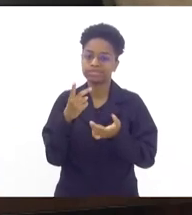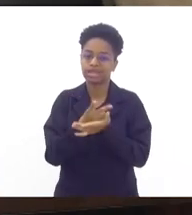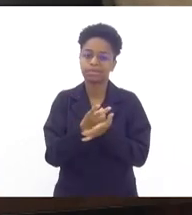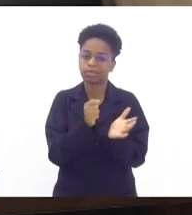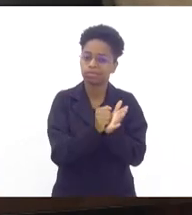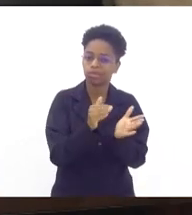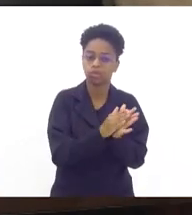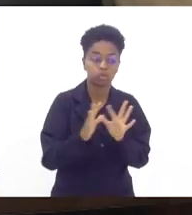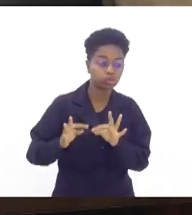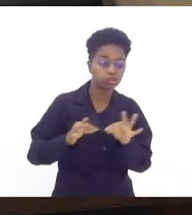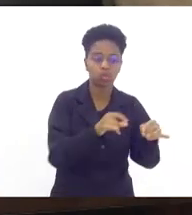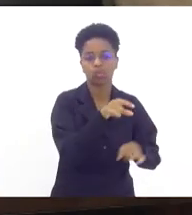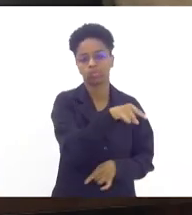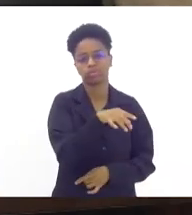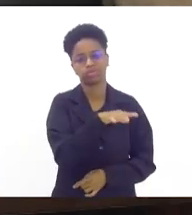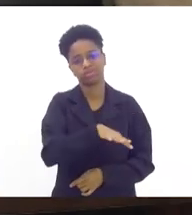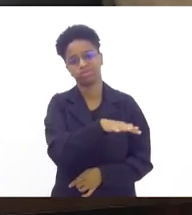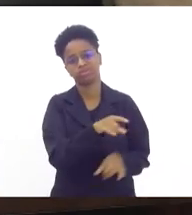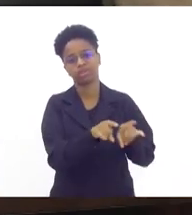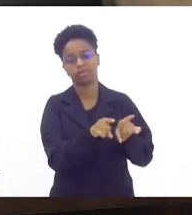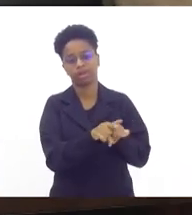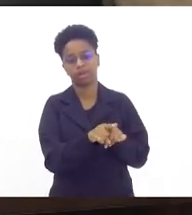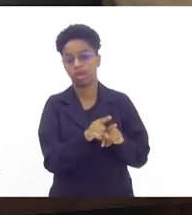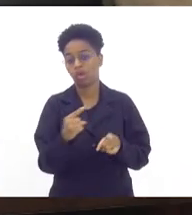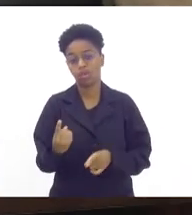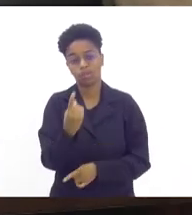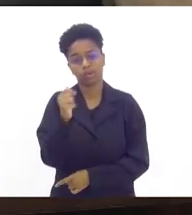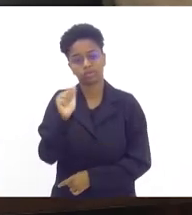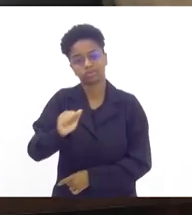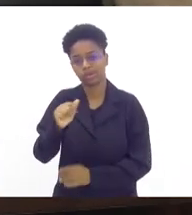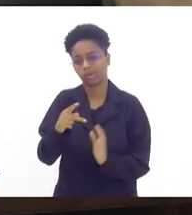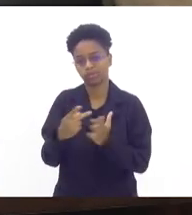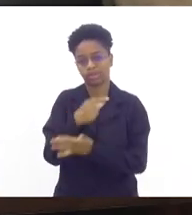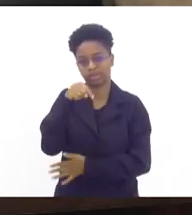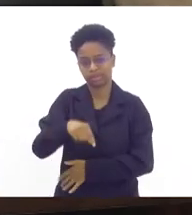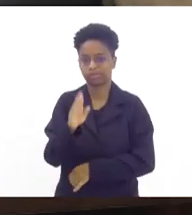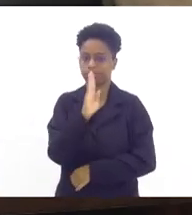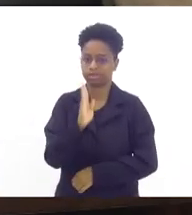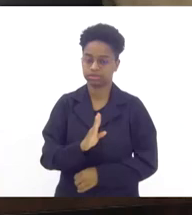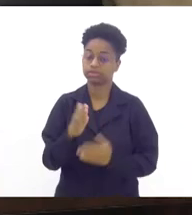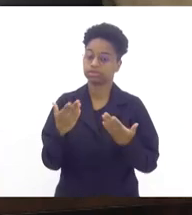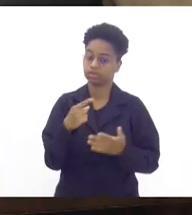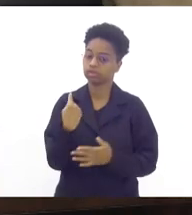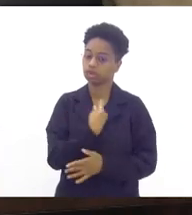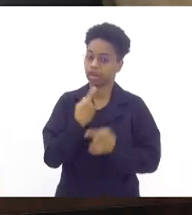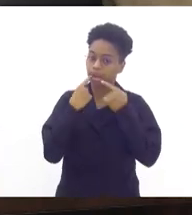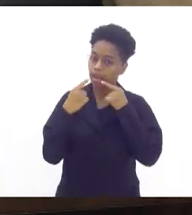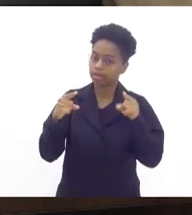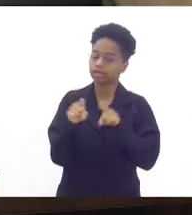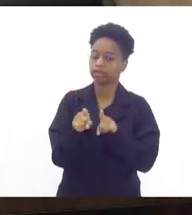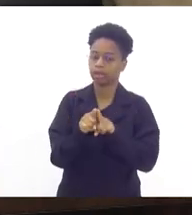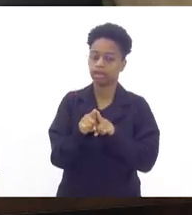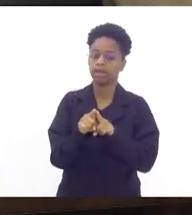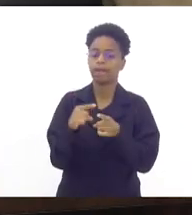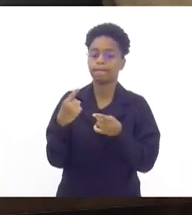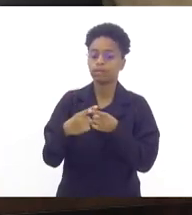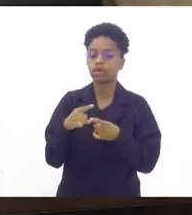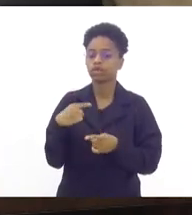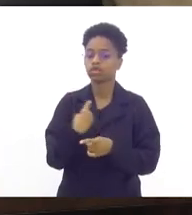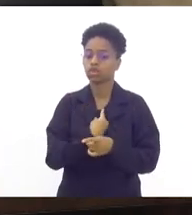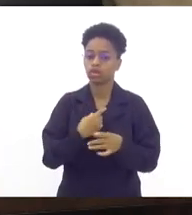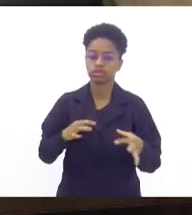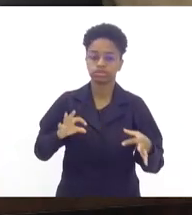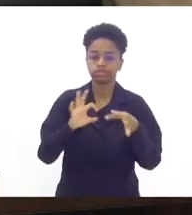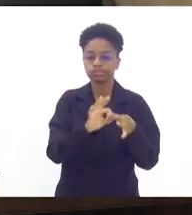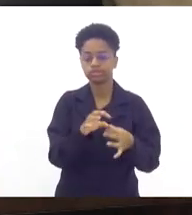é a única Associação as únicas associações que acontece isso no país então a gente reivindica também muito essa questão porque nós somos o parceiro de